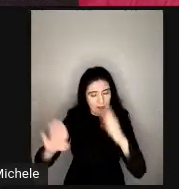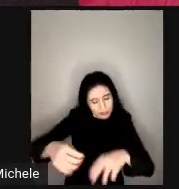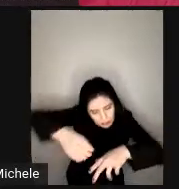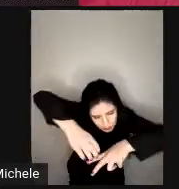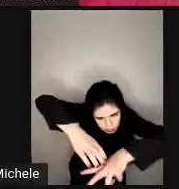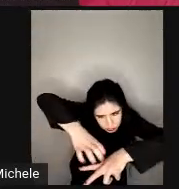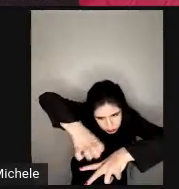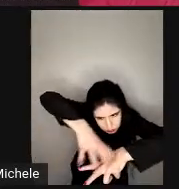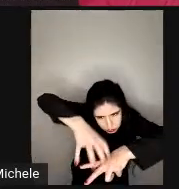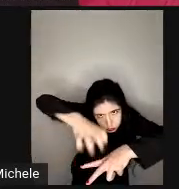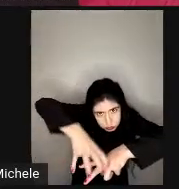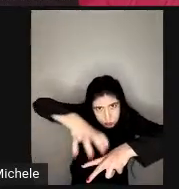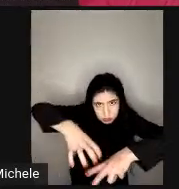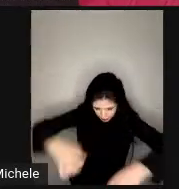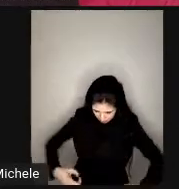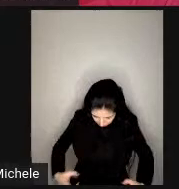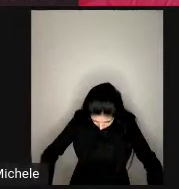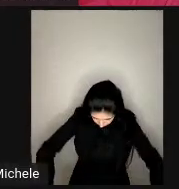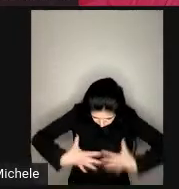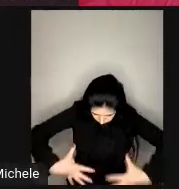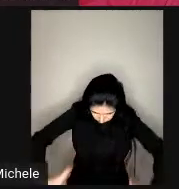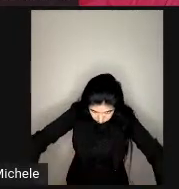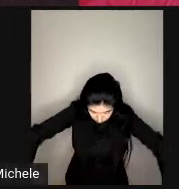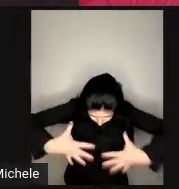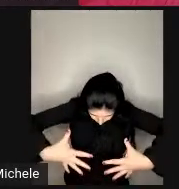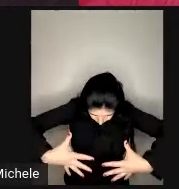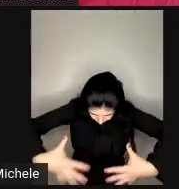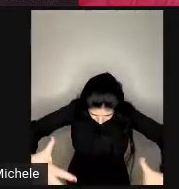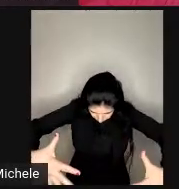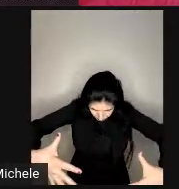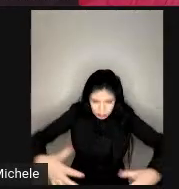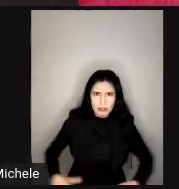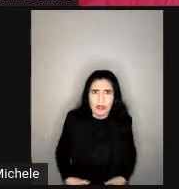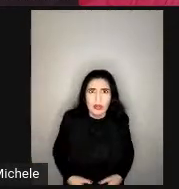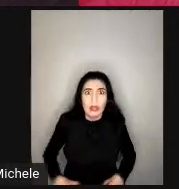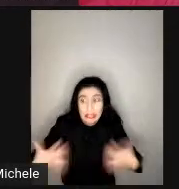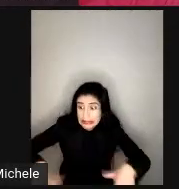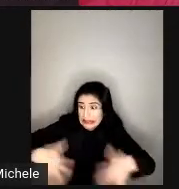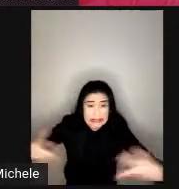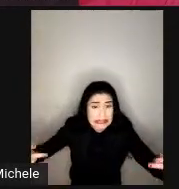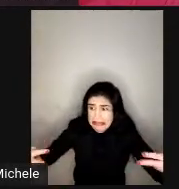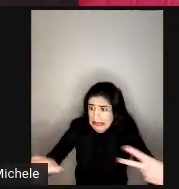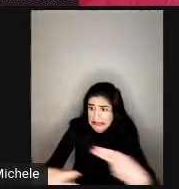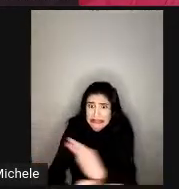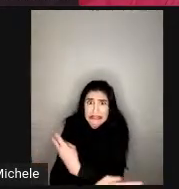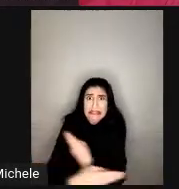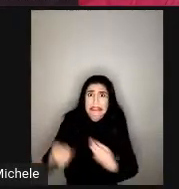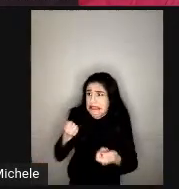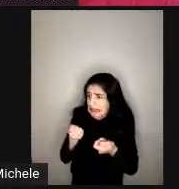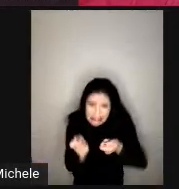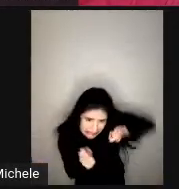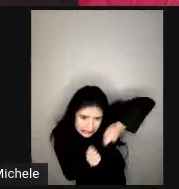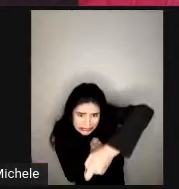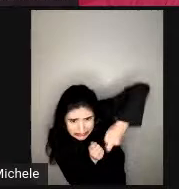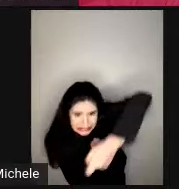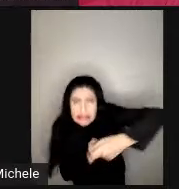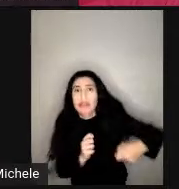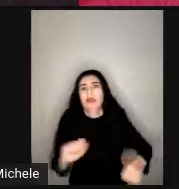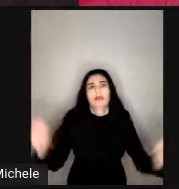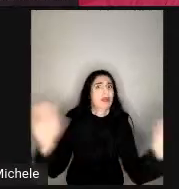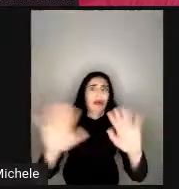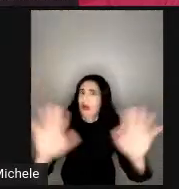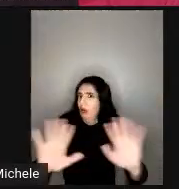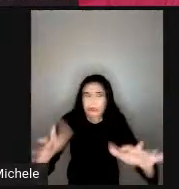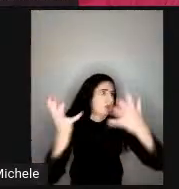aqui. Aí eu olhei o exame, core biópsia, que é isso? Ai, vai cortar, vai enfiar agulha. Não, não vou fazer esse exame,